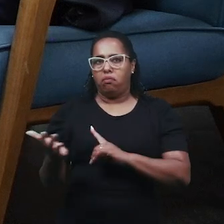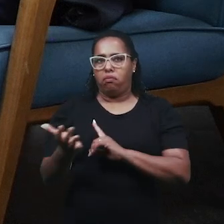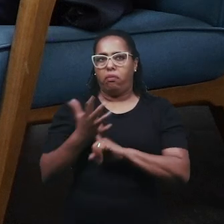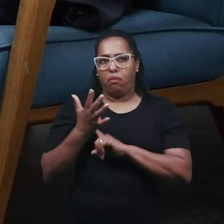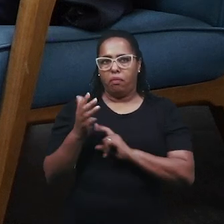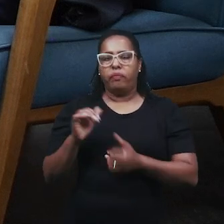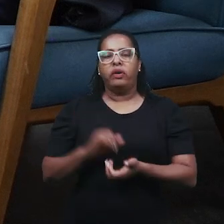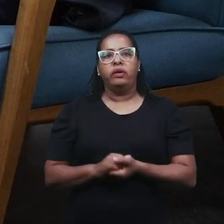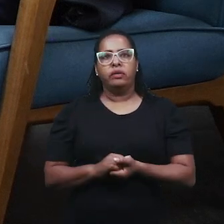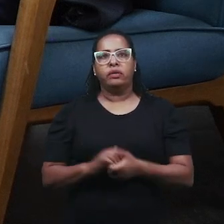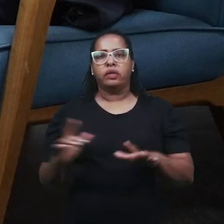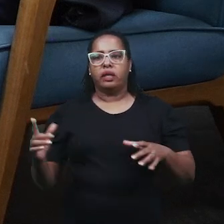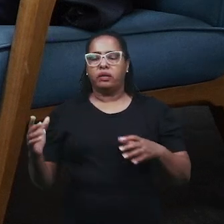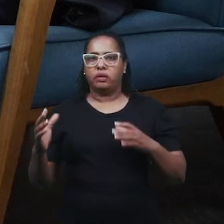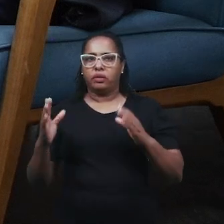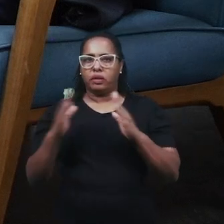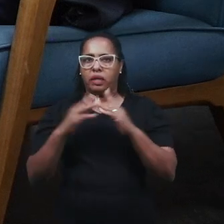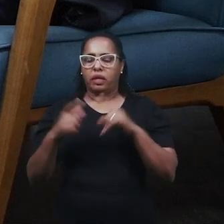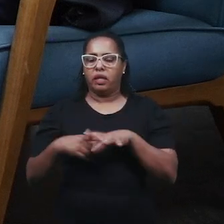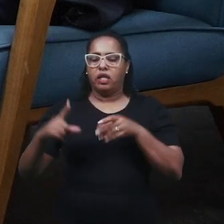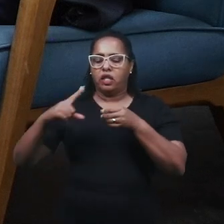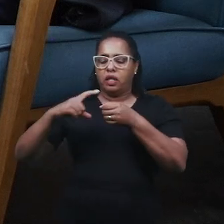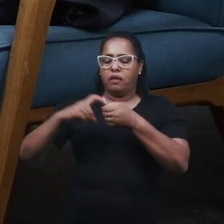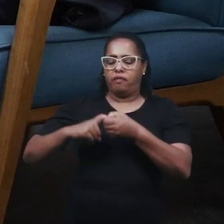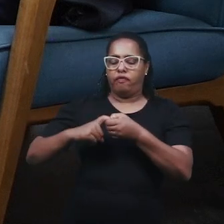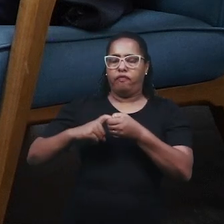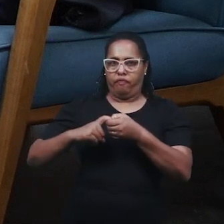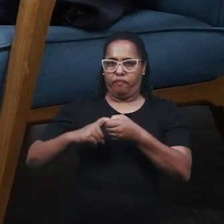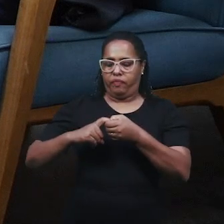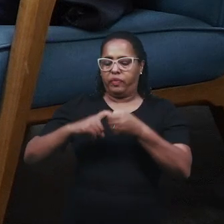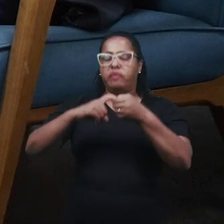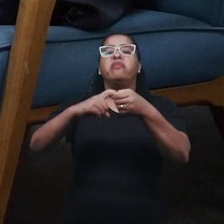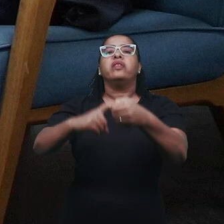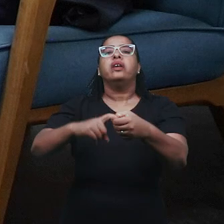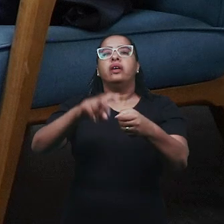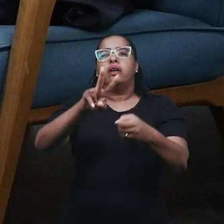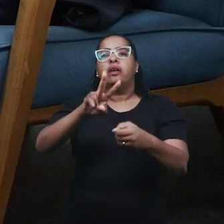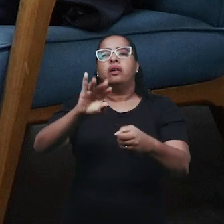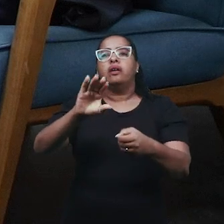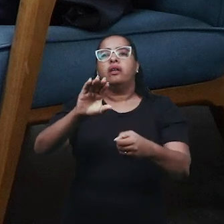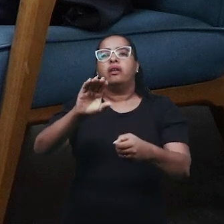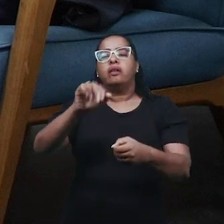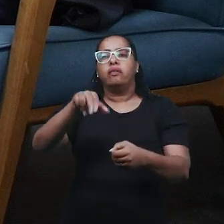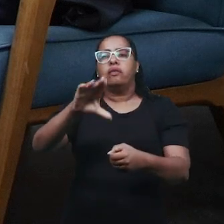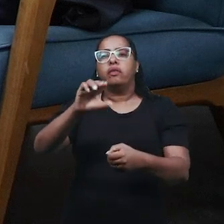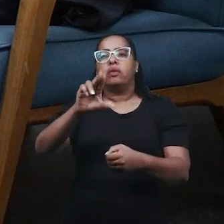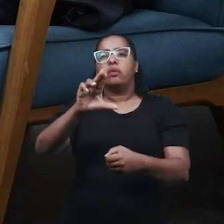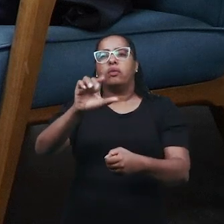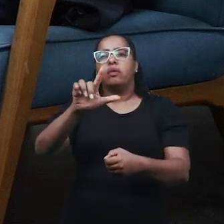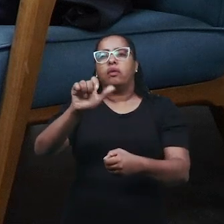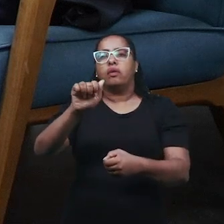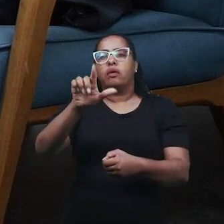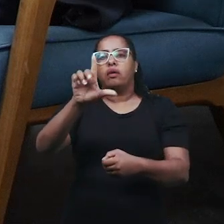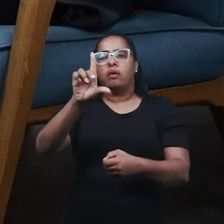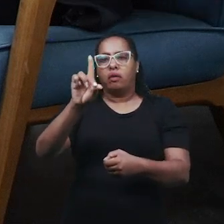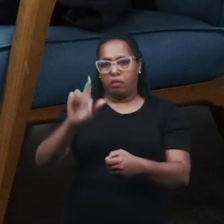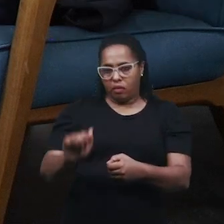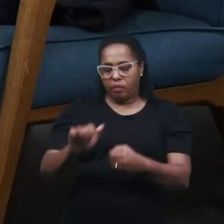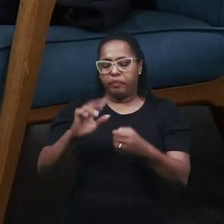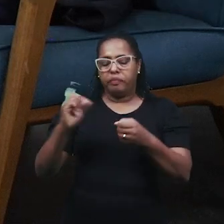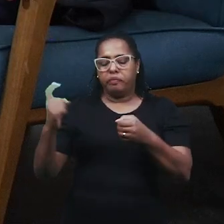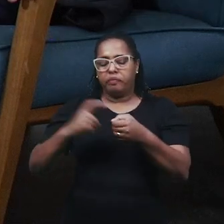são afiliadas e vinculadas a nós, as igrejas que vivem já a mesma doutrina, a mesma experiência, então